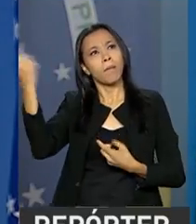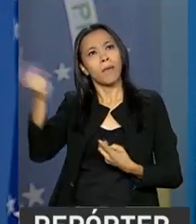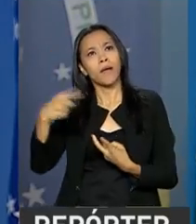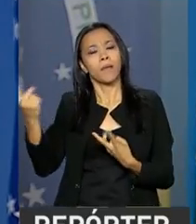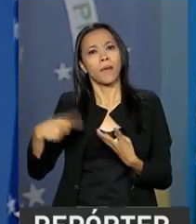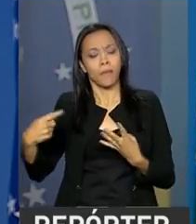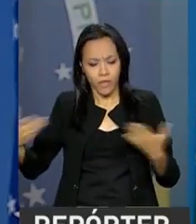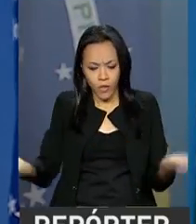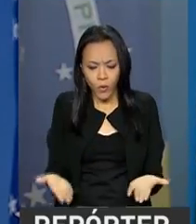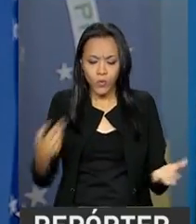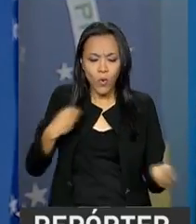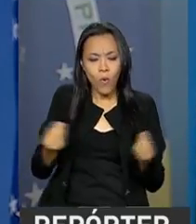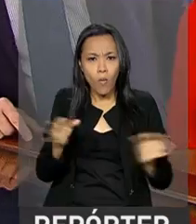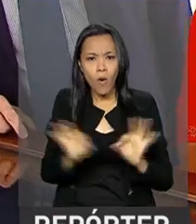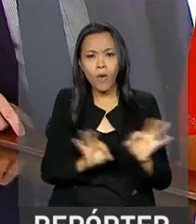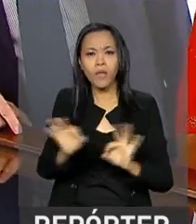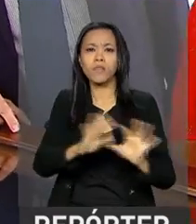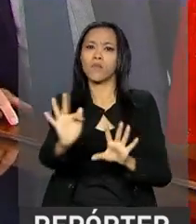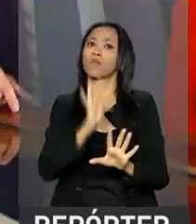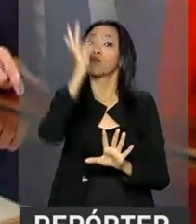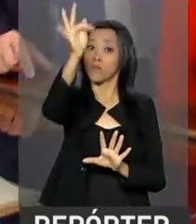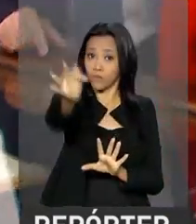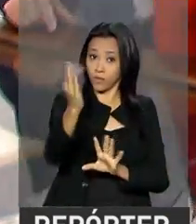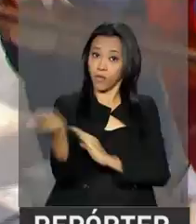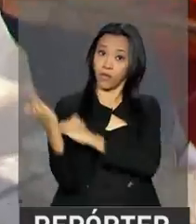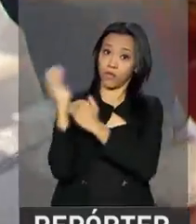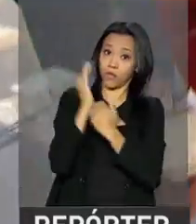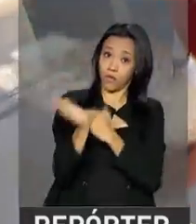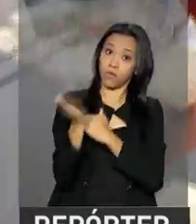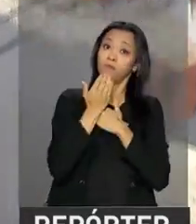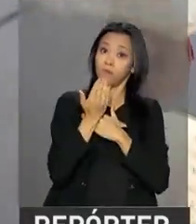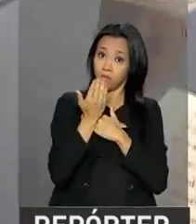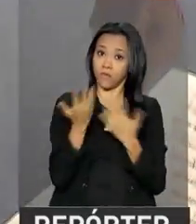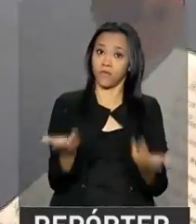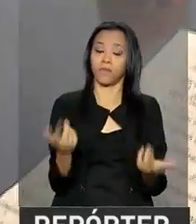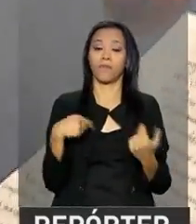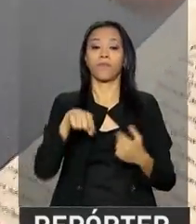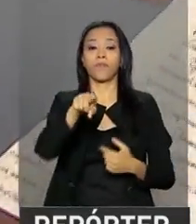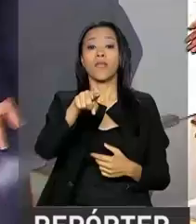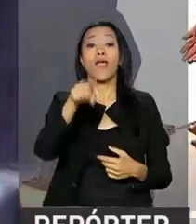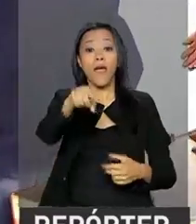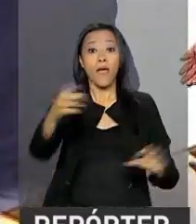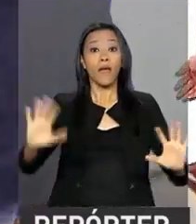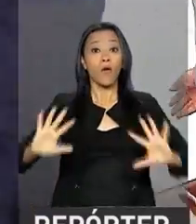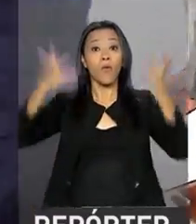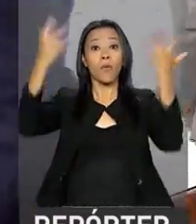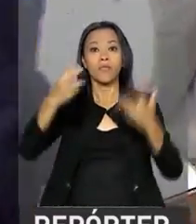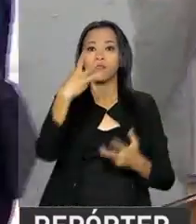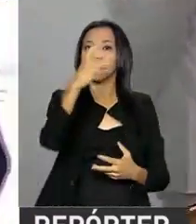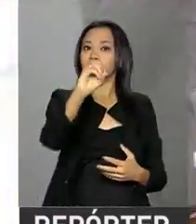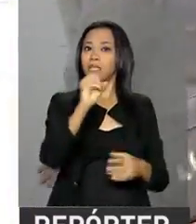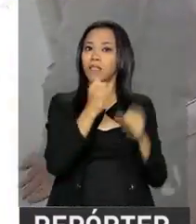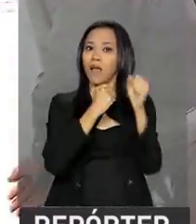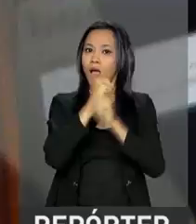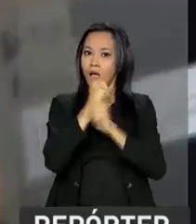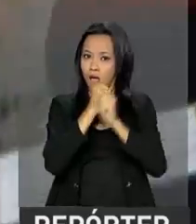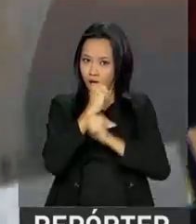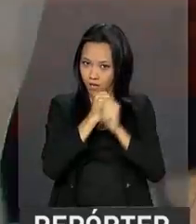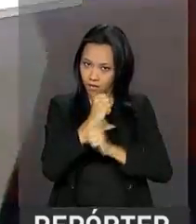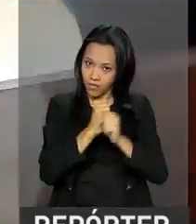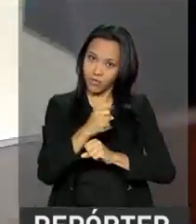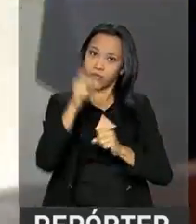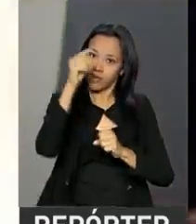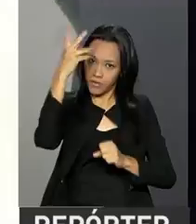construir o futuro a exposição faz parte das comemorações dos 30 anos de reconhecimento de Brasília